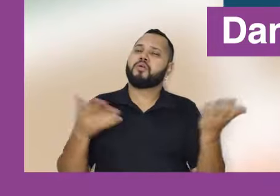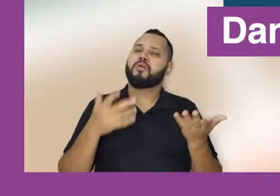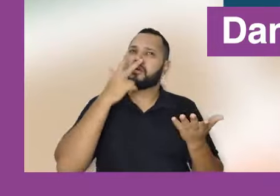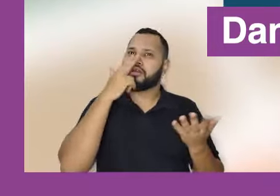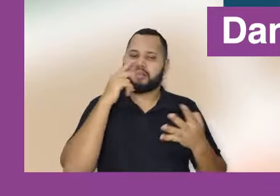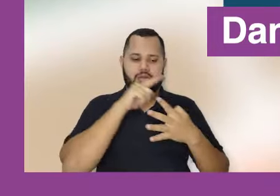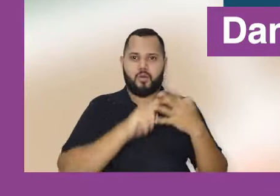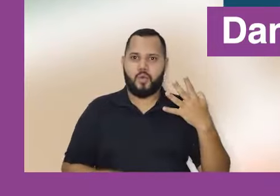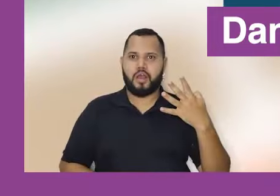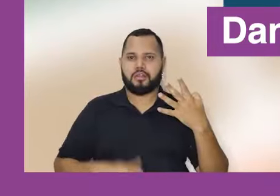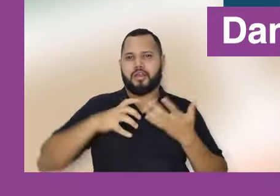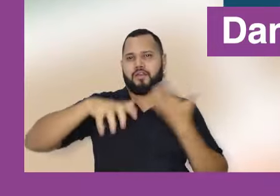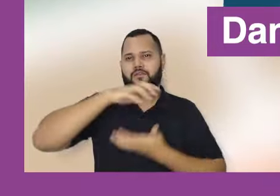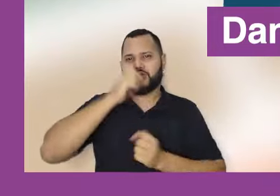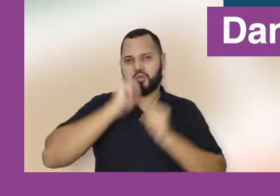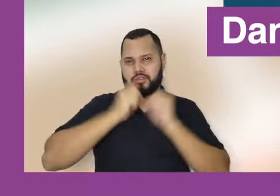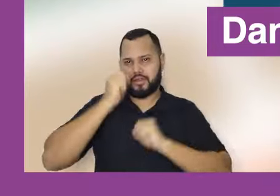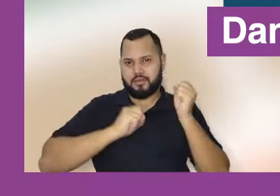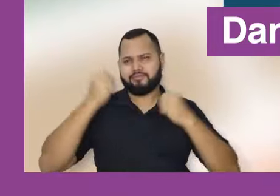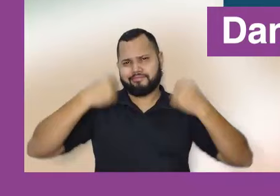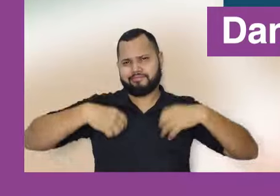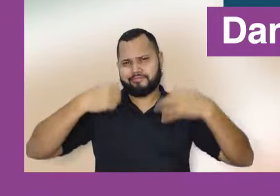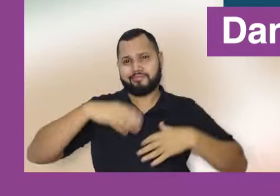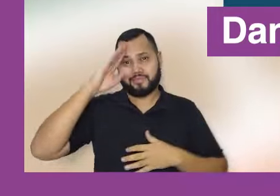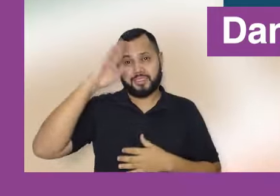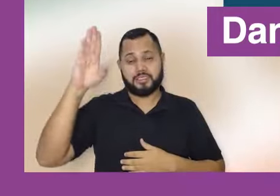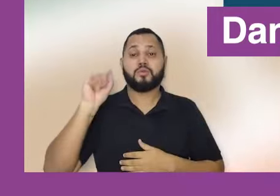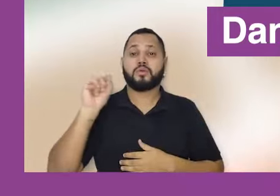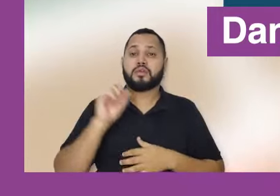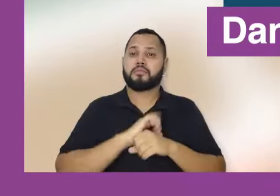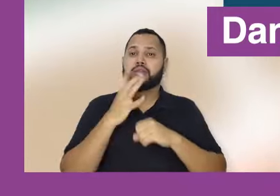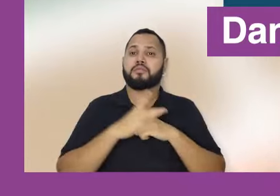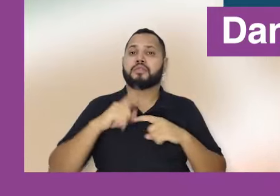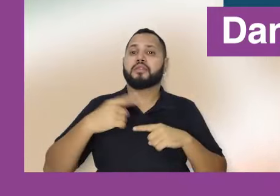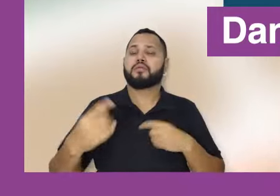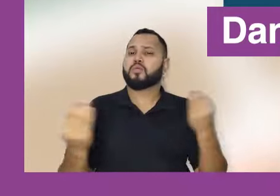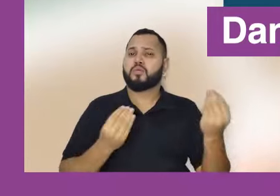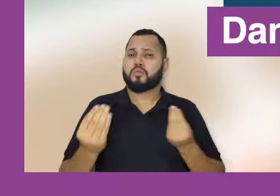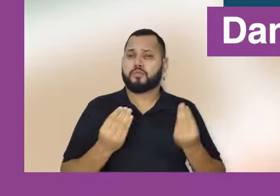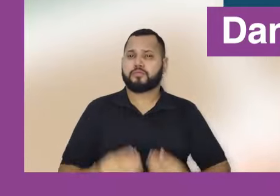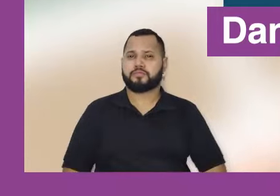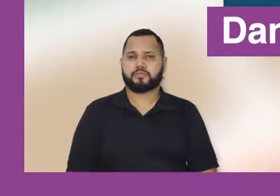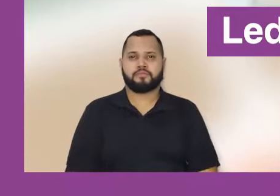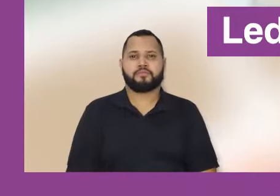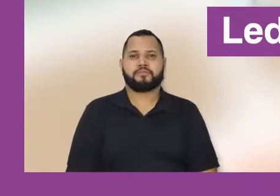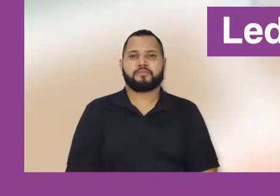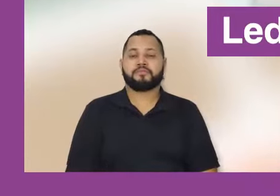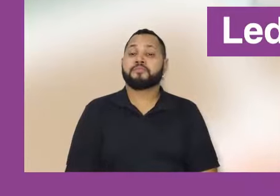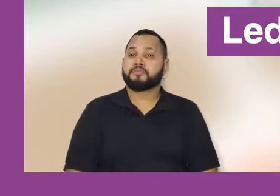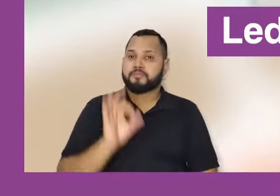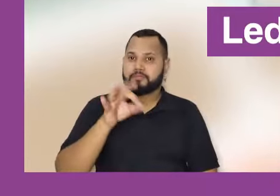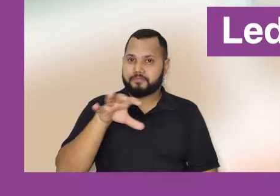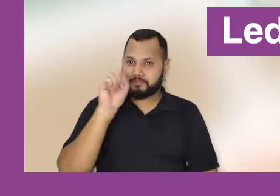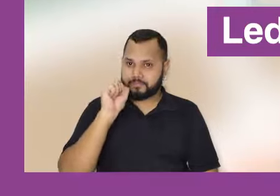olhando para essa quarta Revolução Industrial se é assim que pode se falar mas principalmente depois da pandemia aí eu quero aproveitar